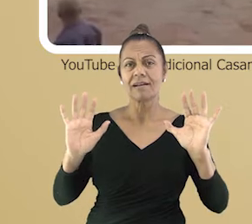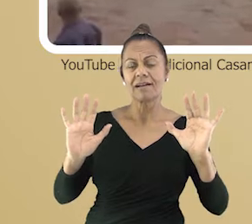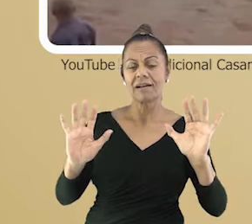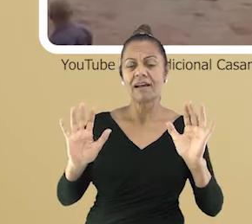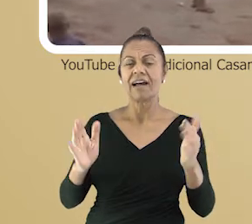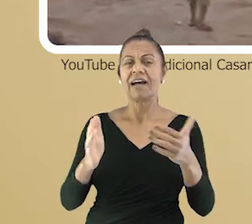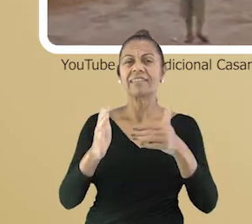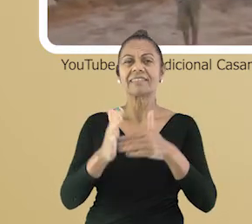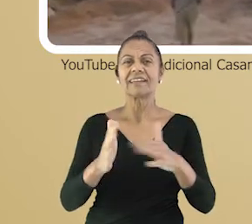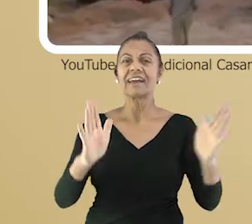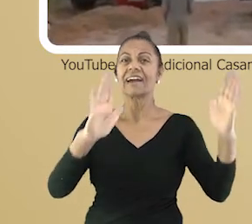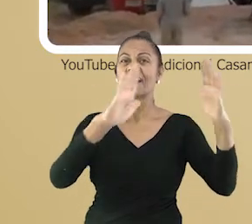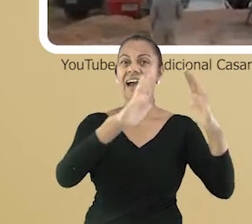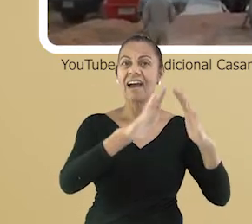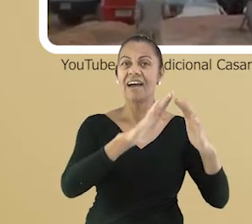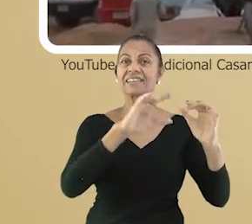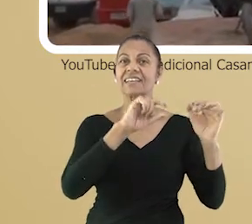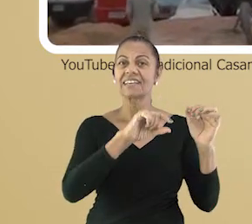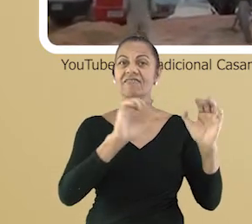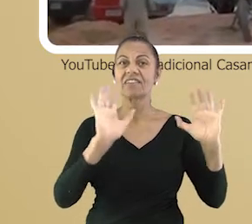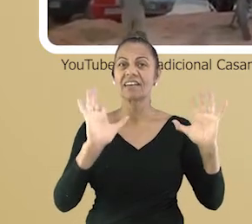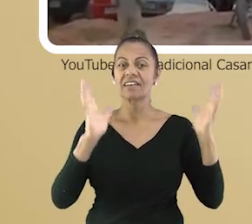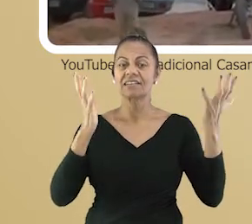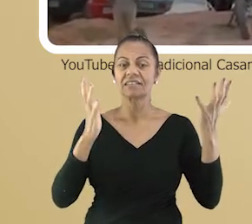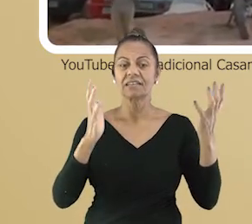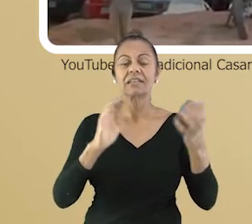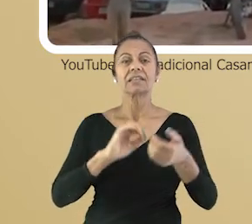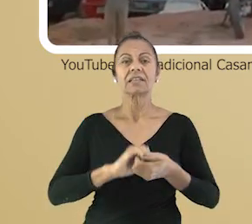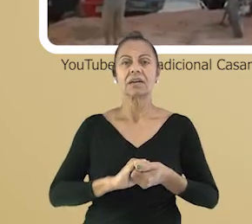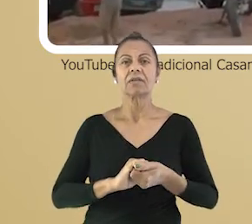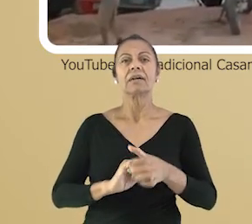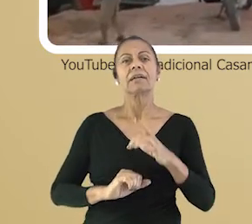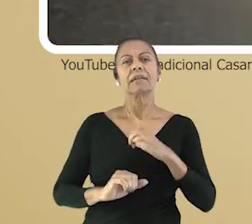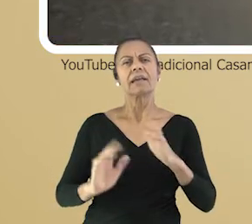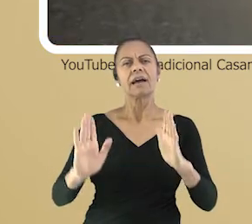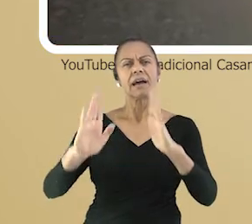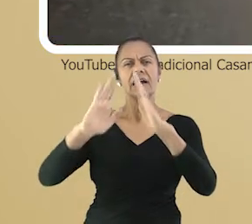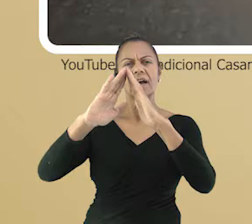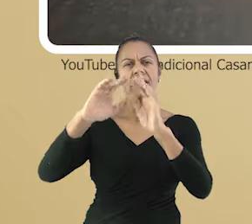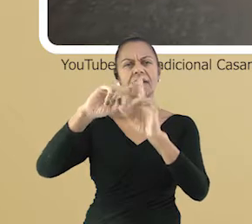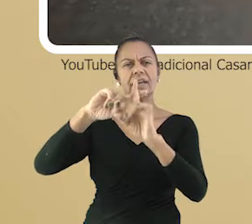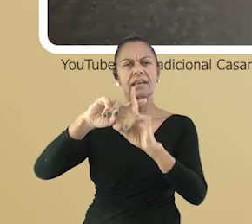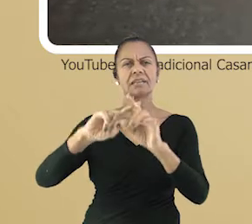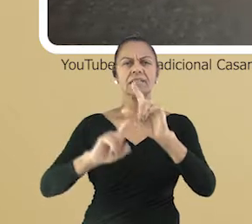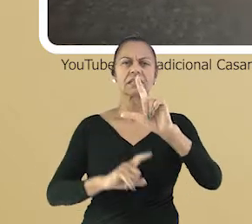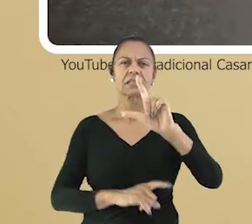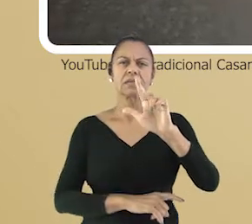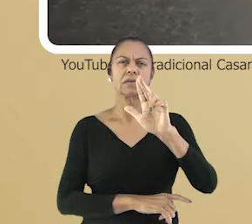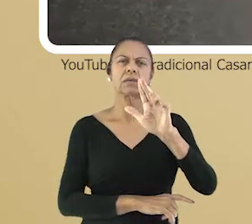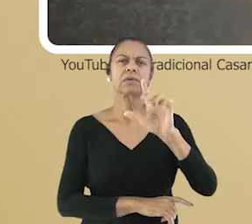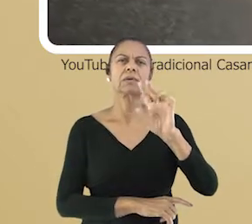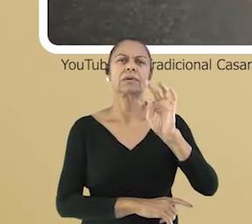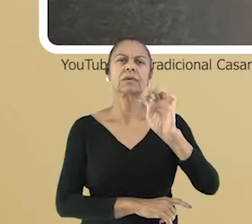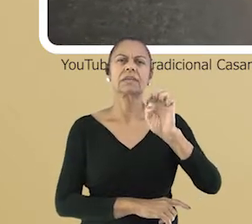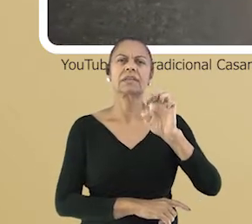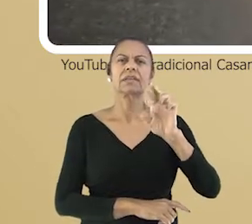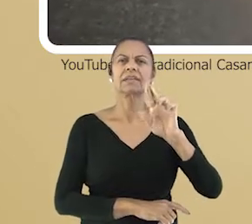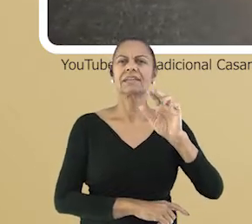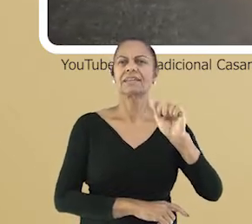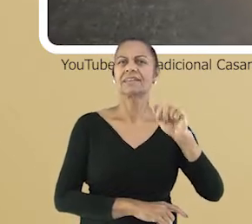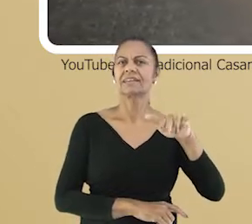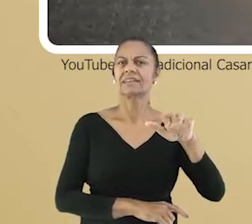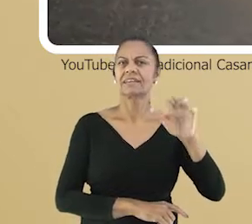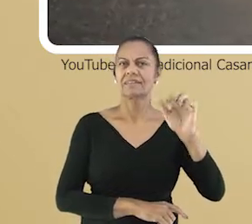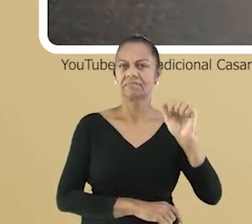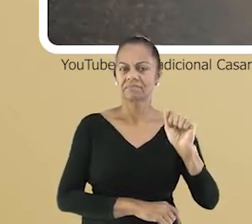No sábado, a procissão até a igreja acontece de caminhão ou a pé, dependendo da distância a ser